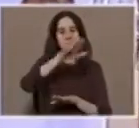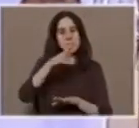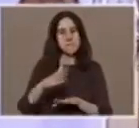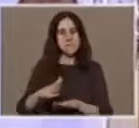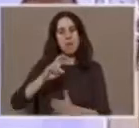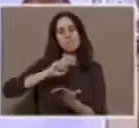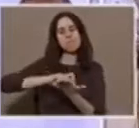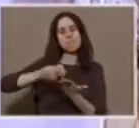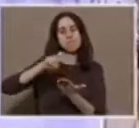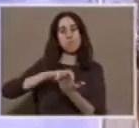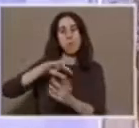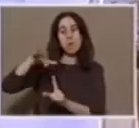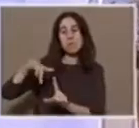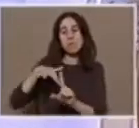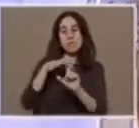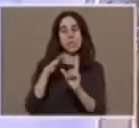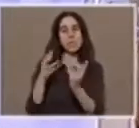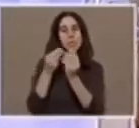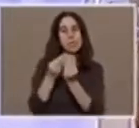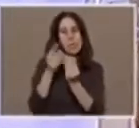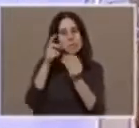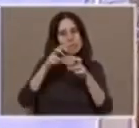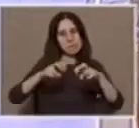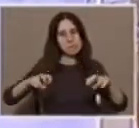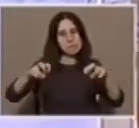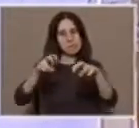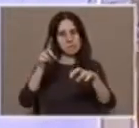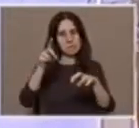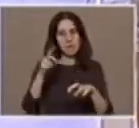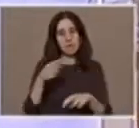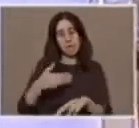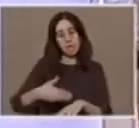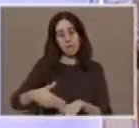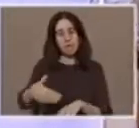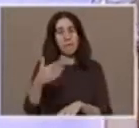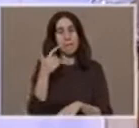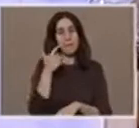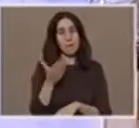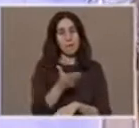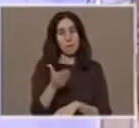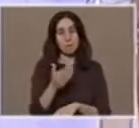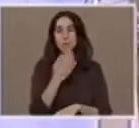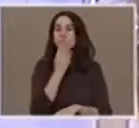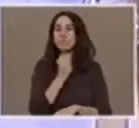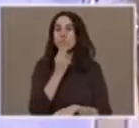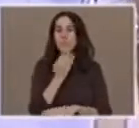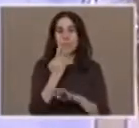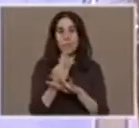seus discípulos. Estava próxima a Páscoa, a festa dos judeus.